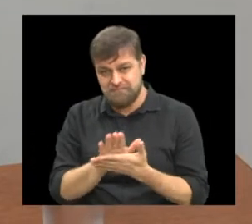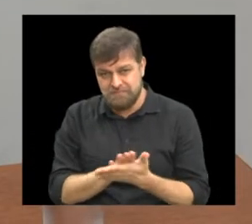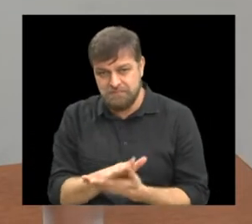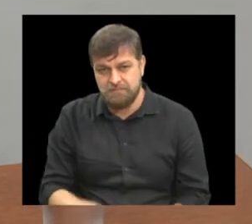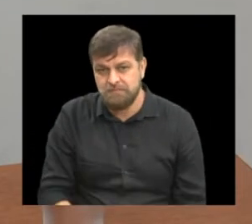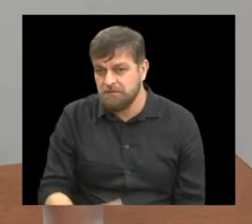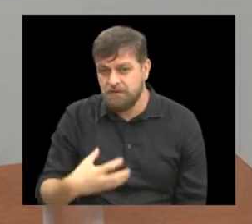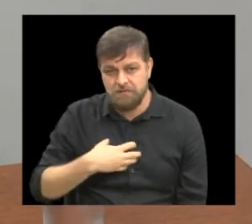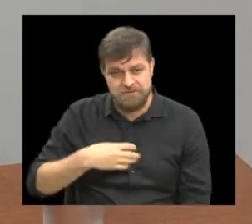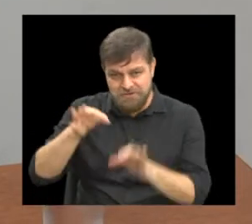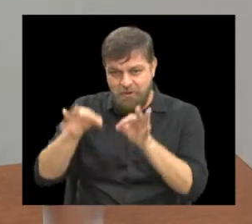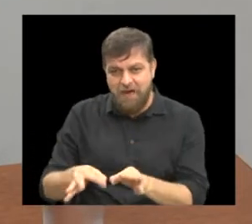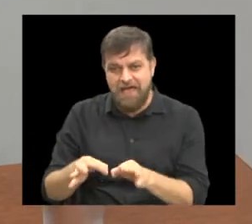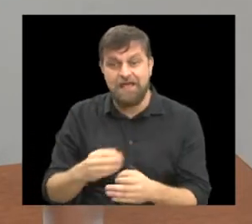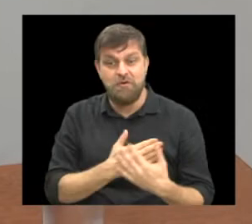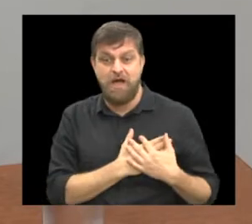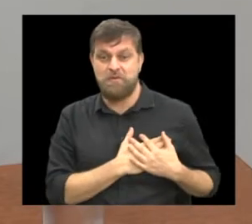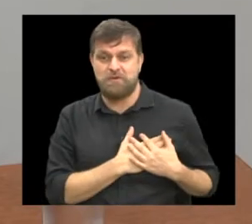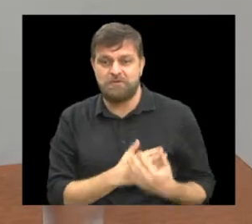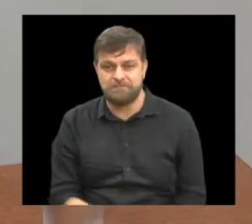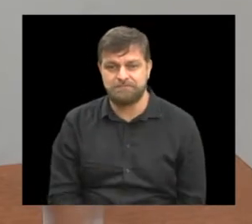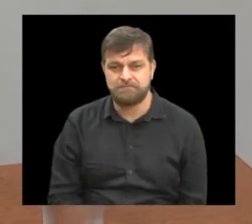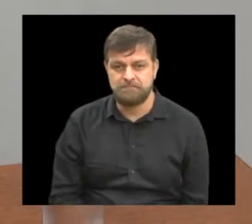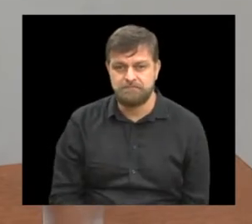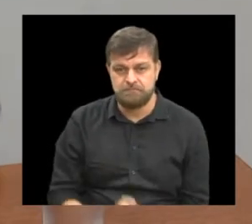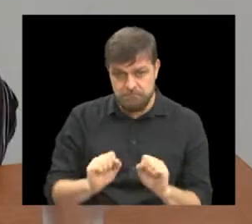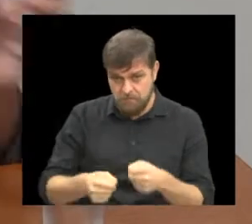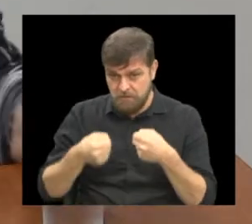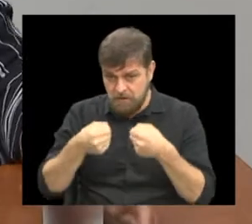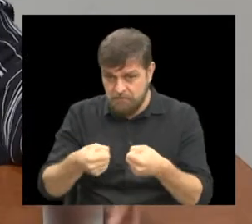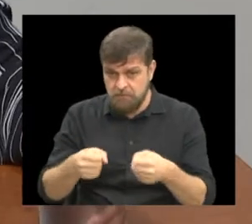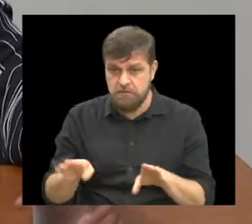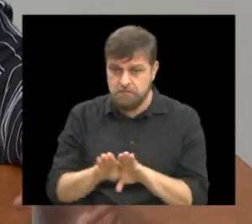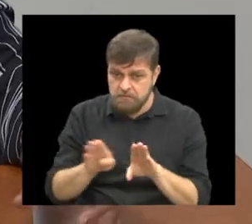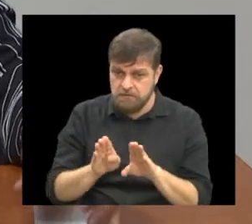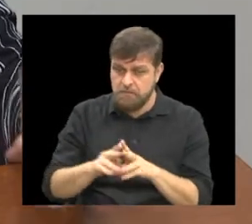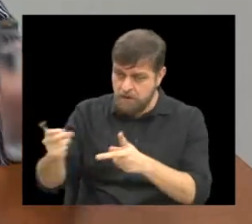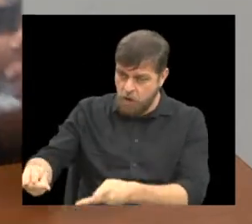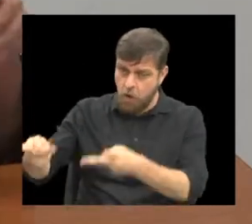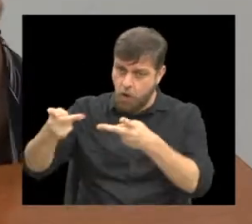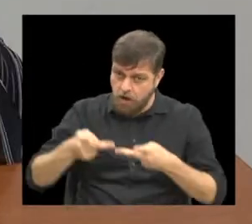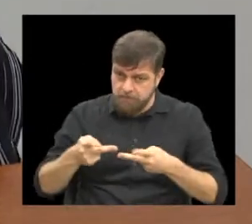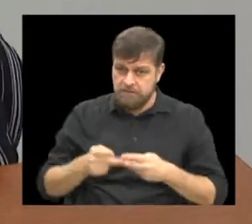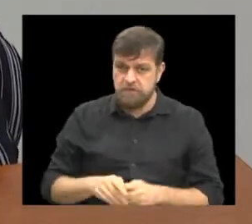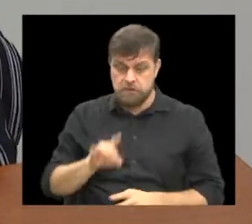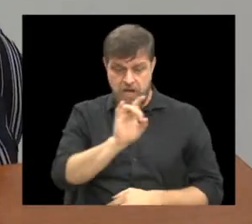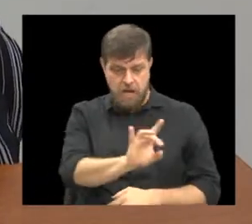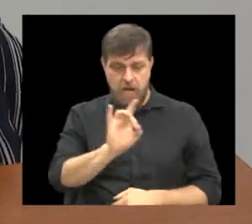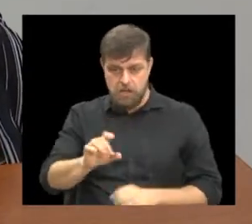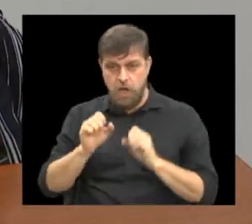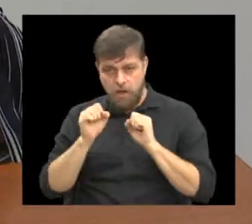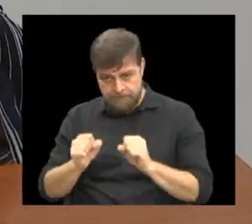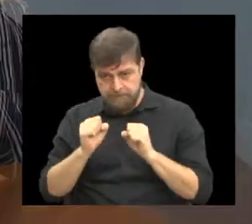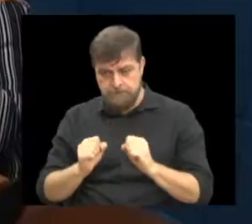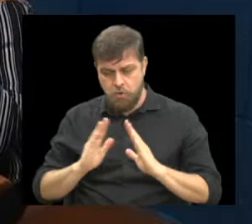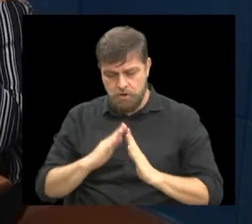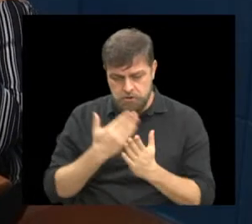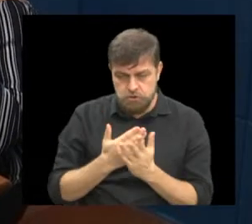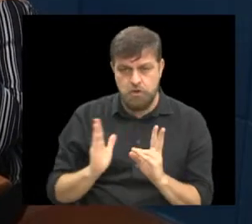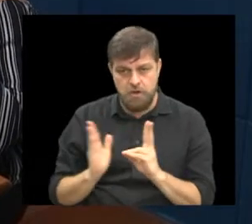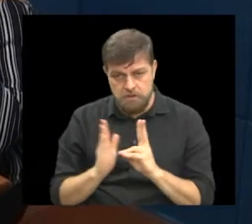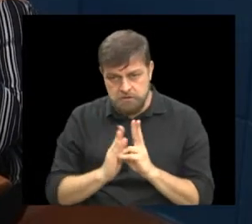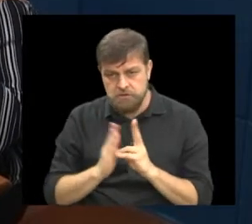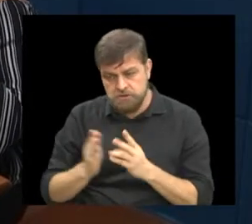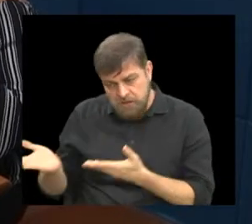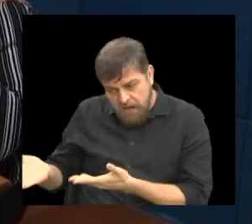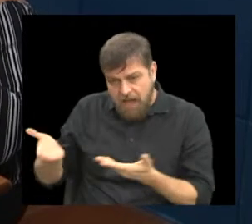é isso daí. Pessoal, reforço então o convite da Ana, né, que vocês cheguem até a Tiquira, vão